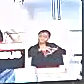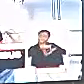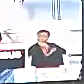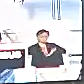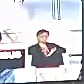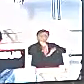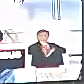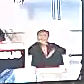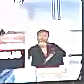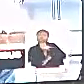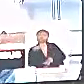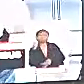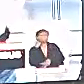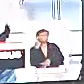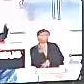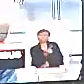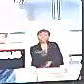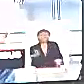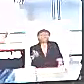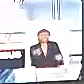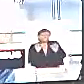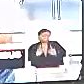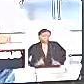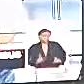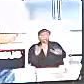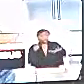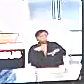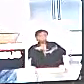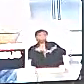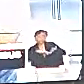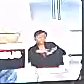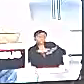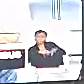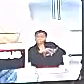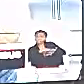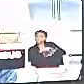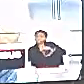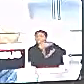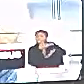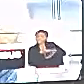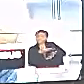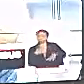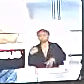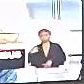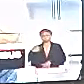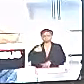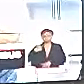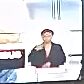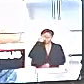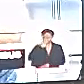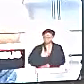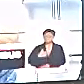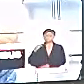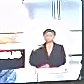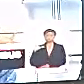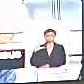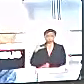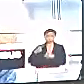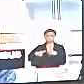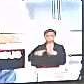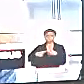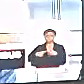isso você é de onde então seria a escada eu sou de Contagem sou o presidente do da associação e